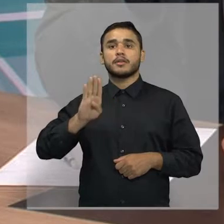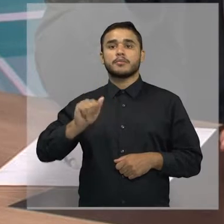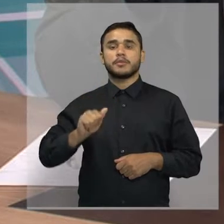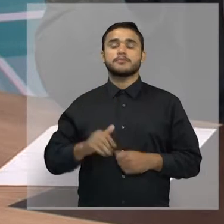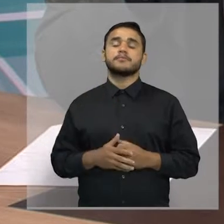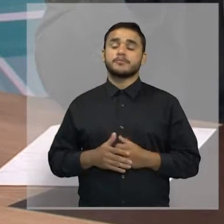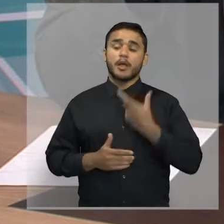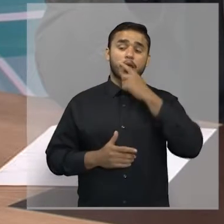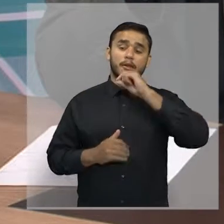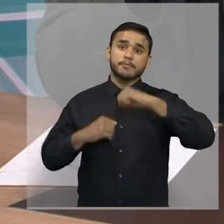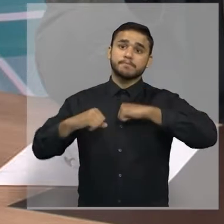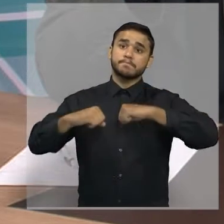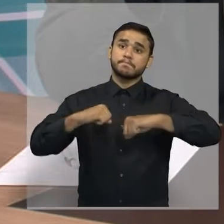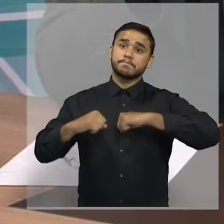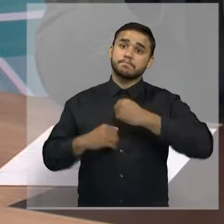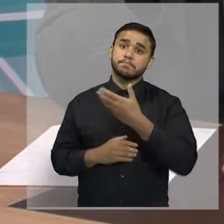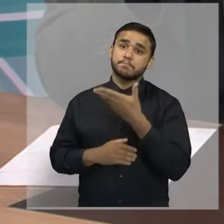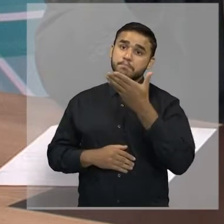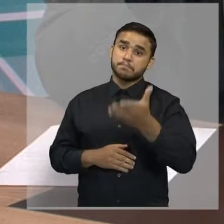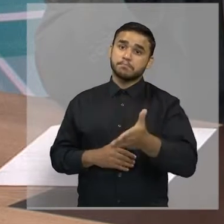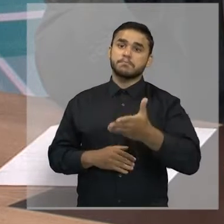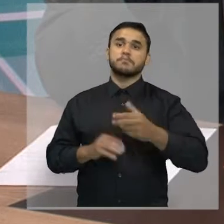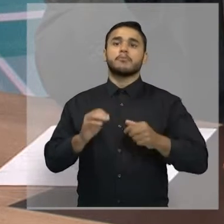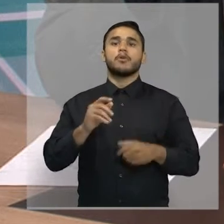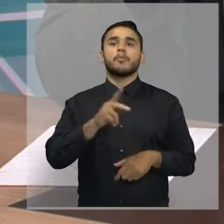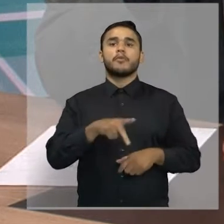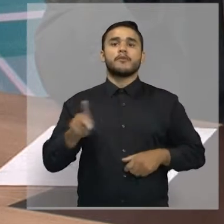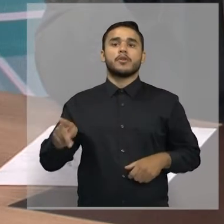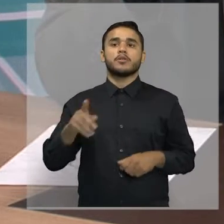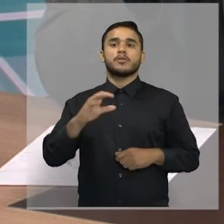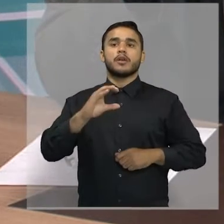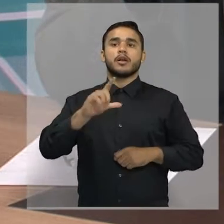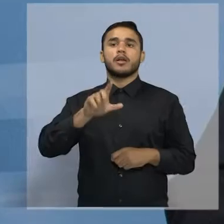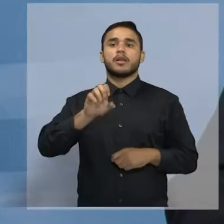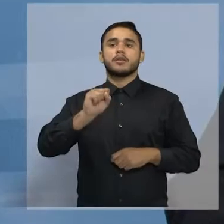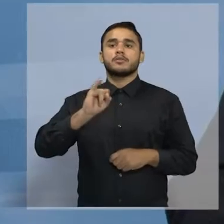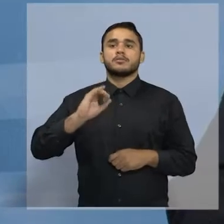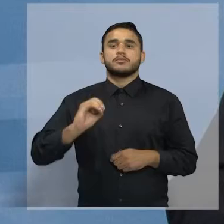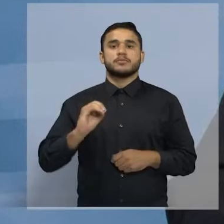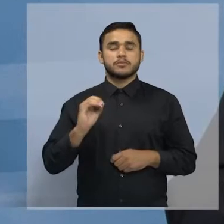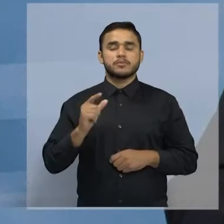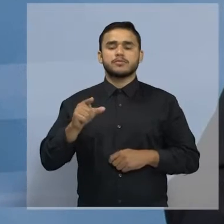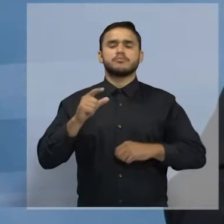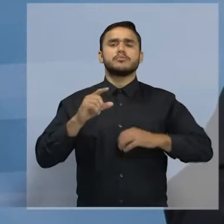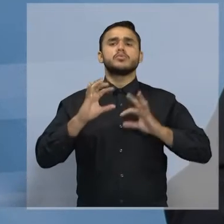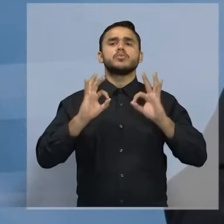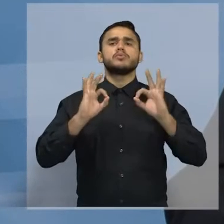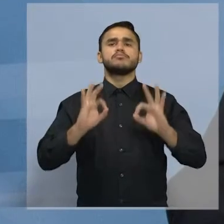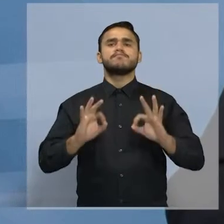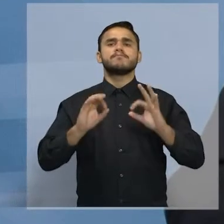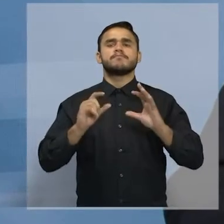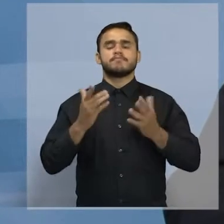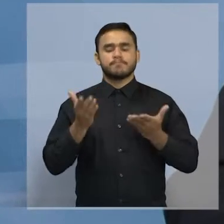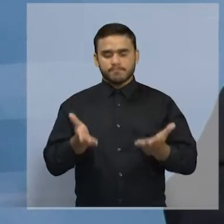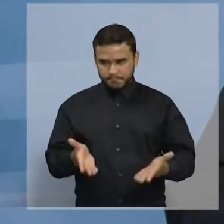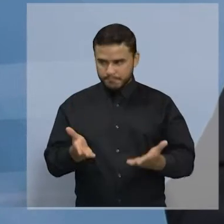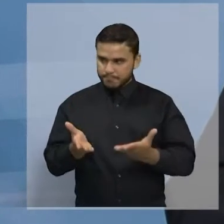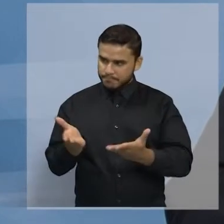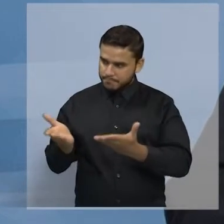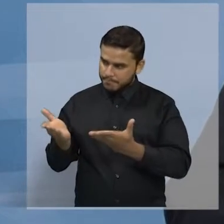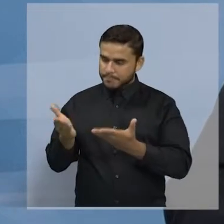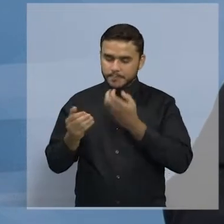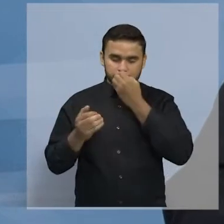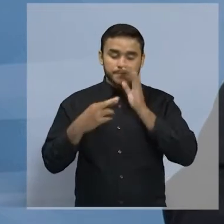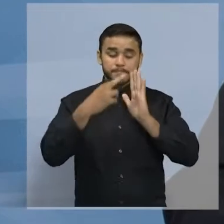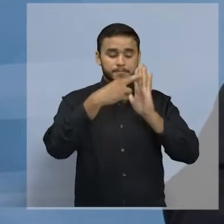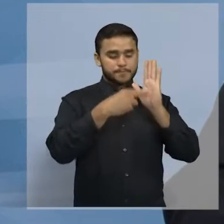o sociólogo professor Clésio Arruda. Estamos discutindo, óbvio, a Previdência Social, a reforma da